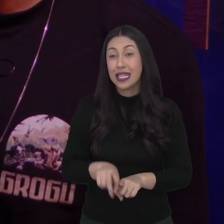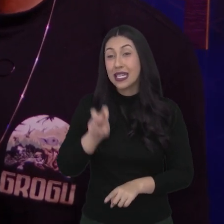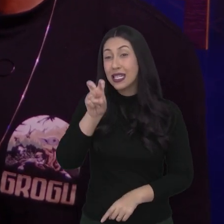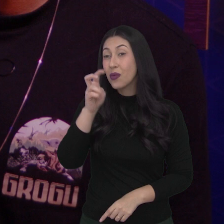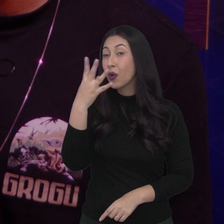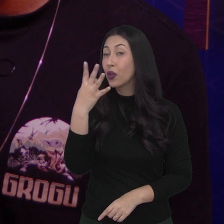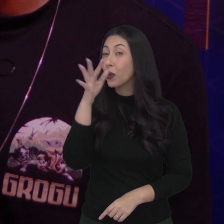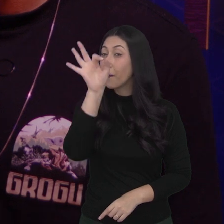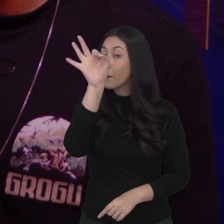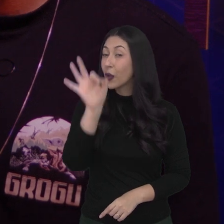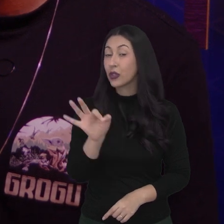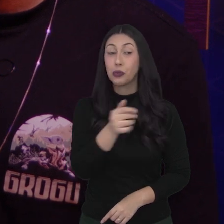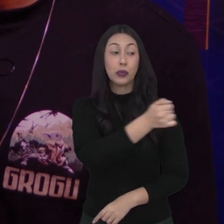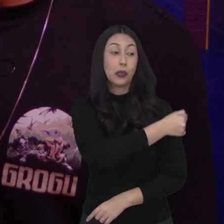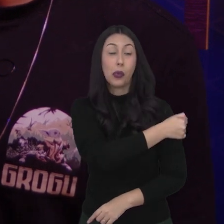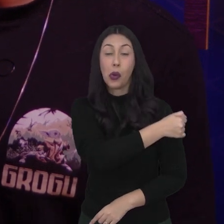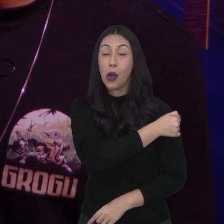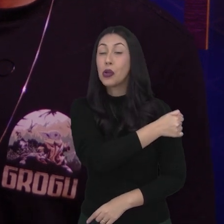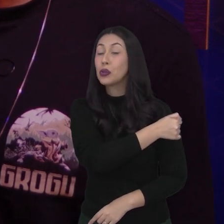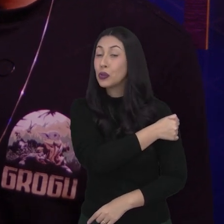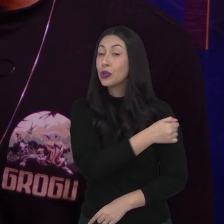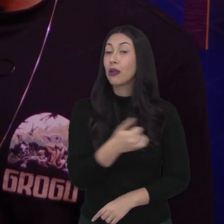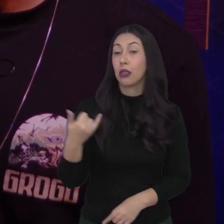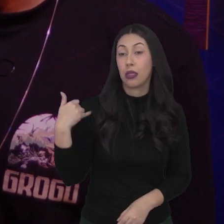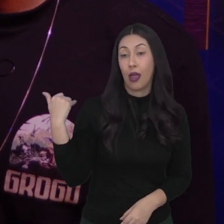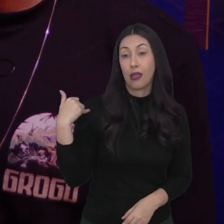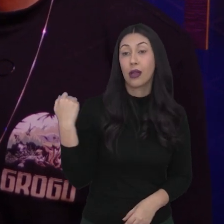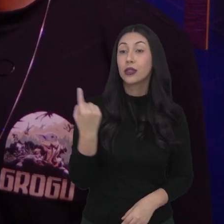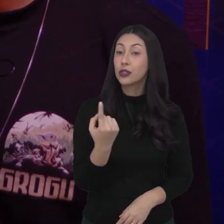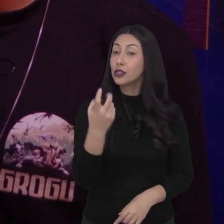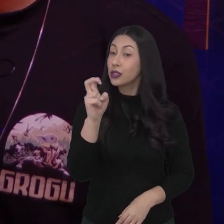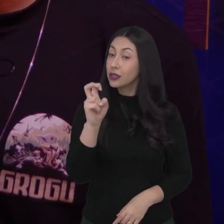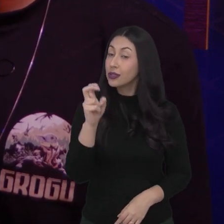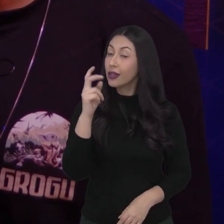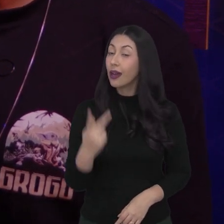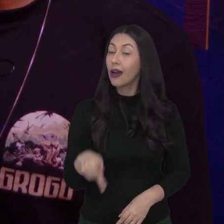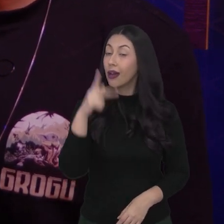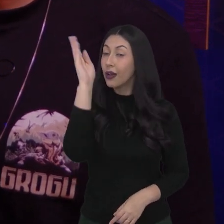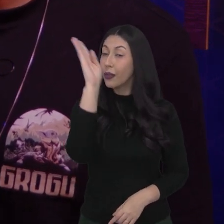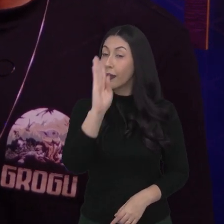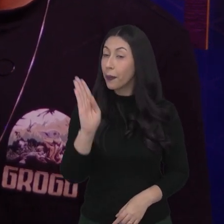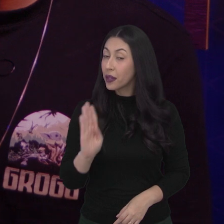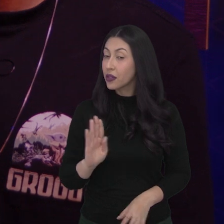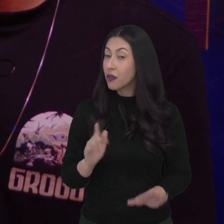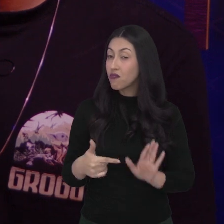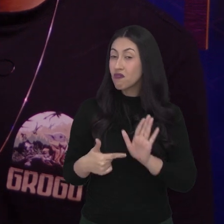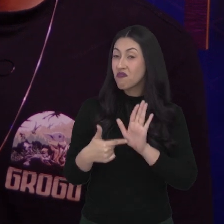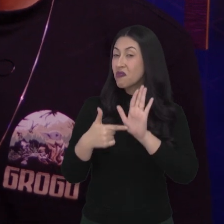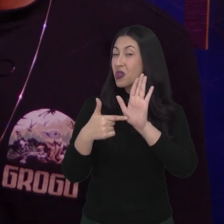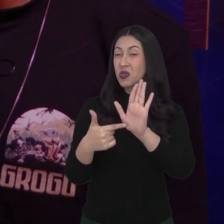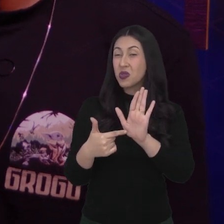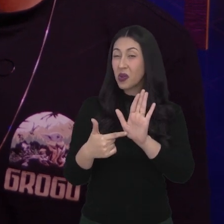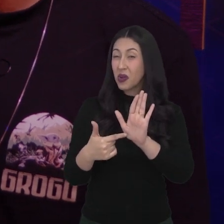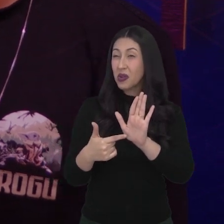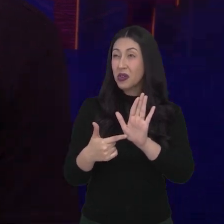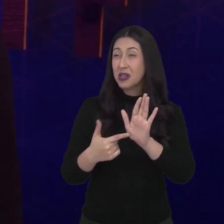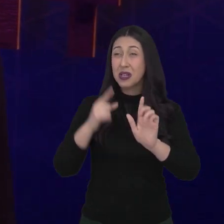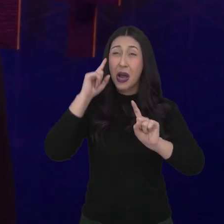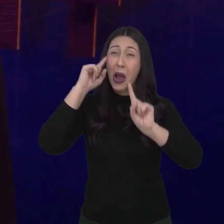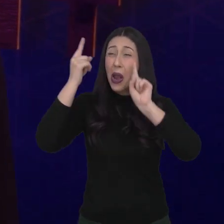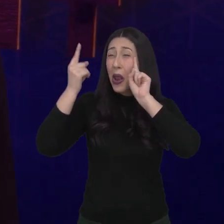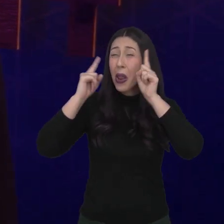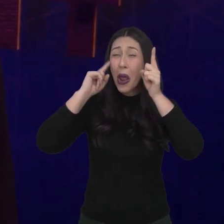54% dos alunos de 15 anos aqui no Brasil, apresentou um nível baixo